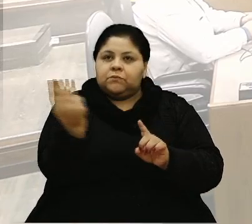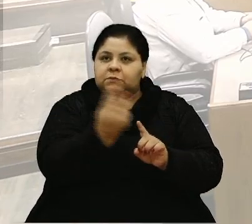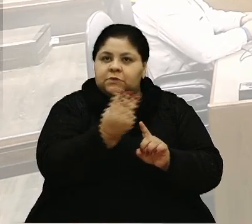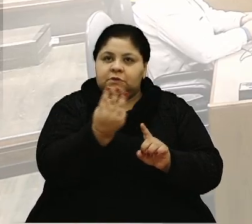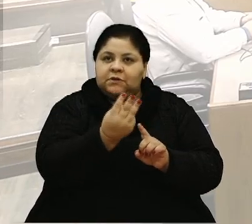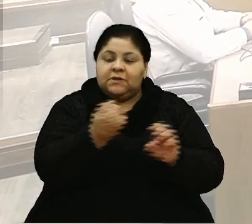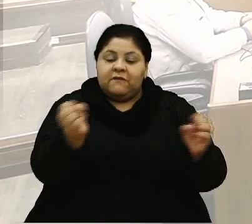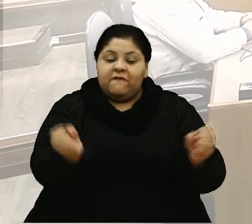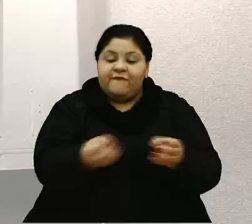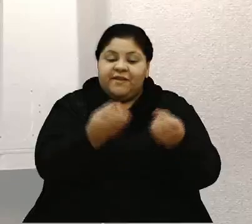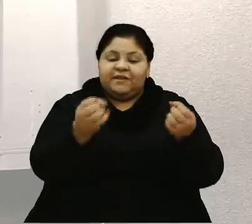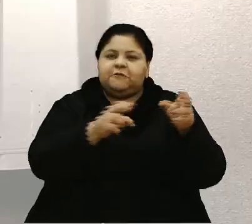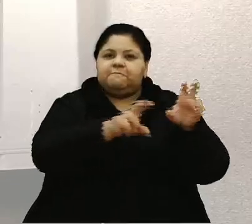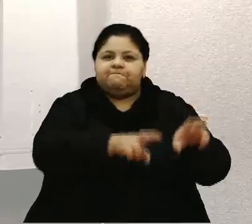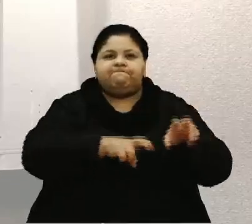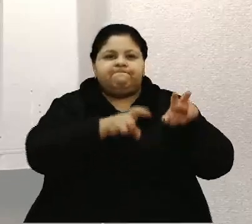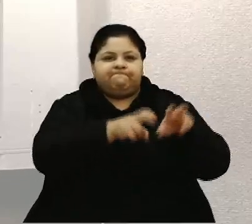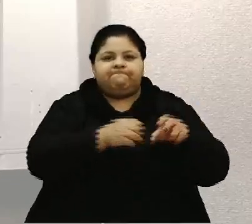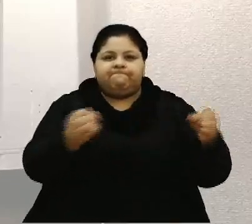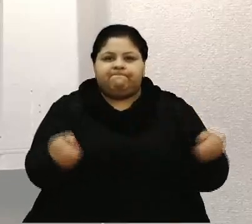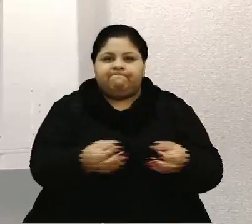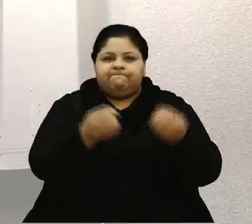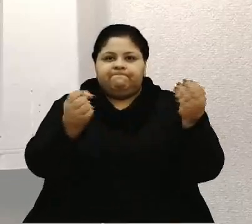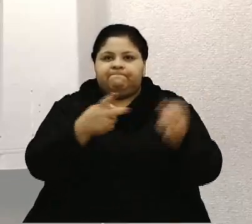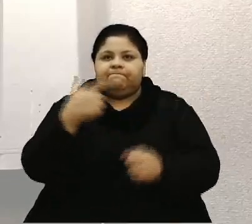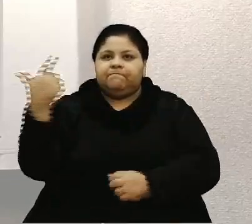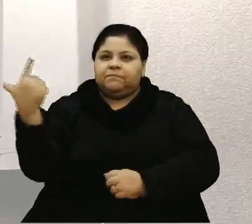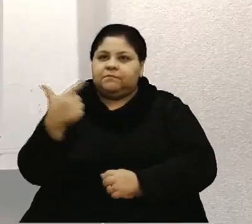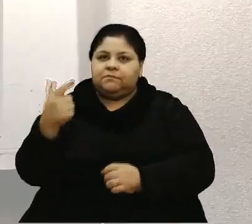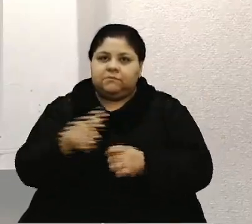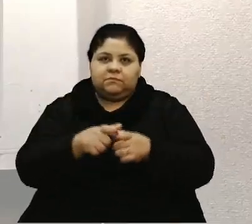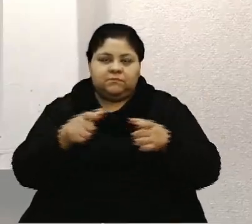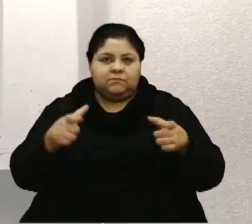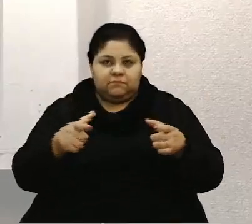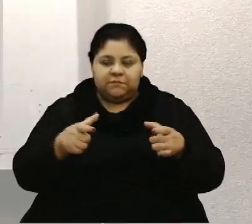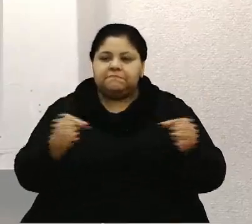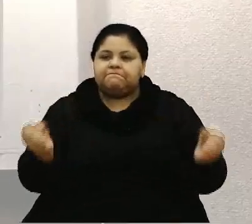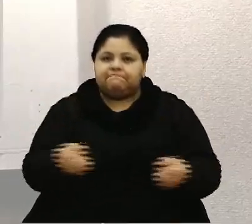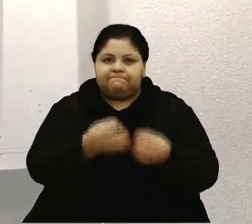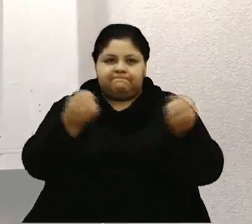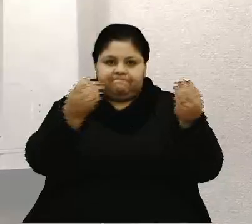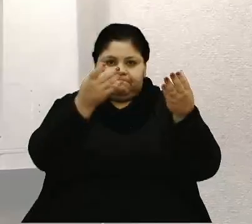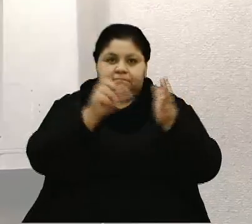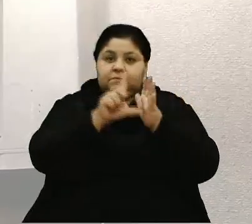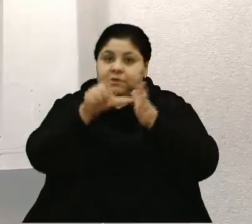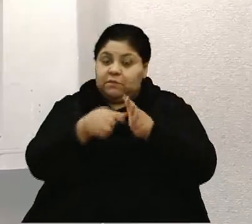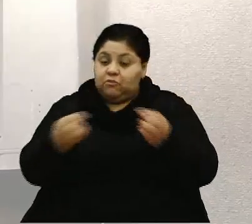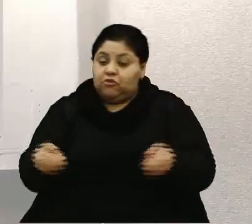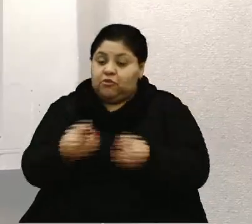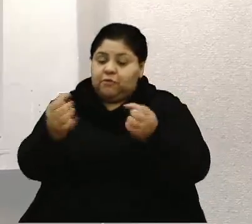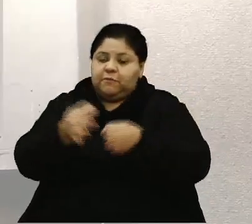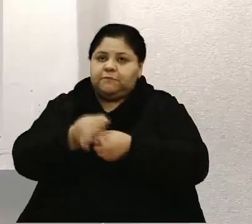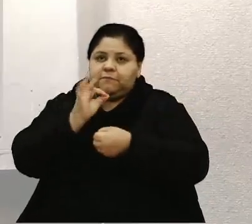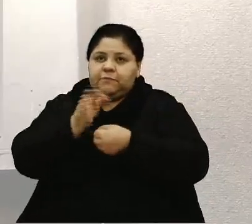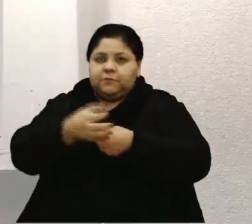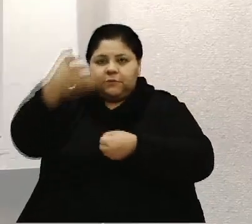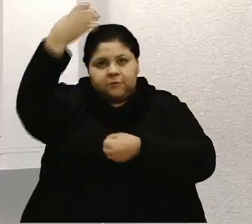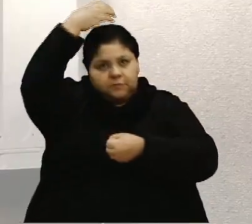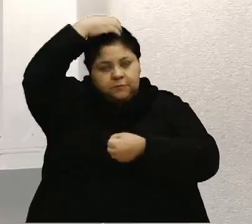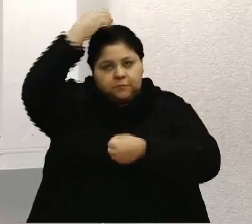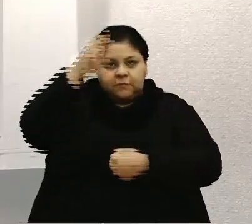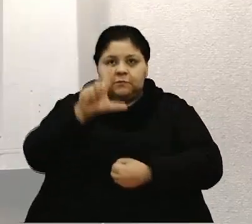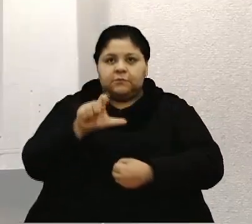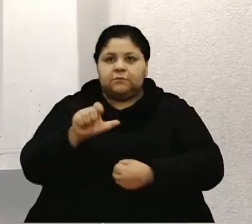Agricultor, festa maravilhosa, a segunda maior festa depois da Festa da Uva, né? E a Rainha Letícia, a